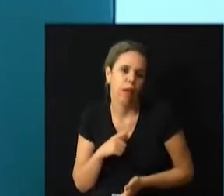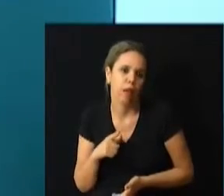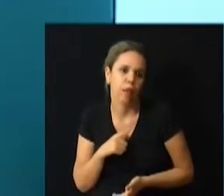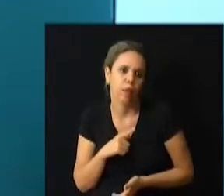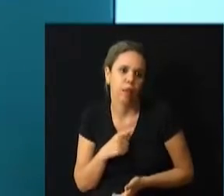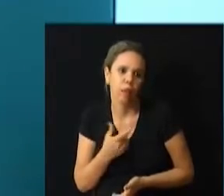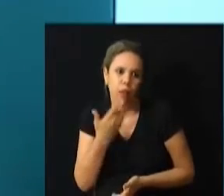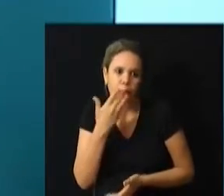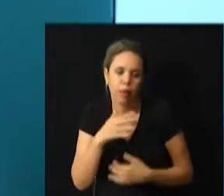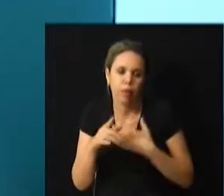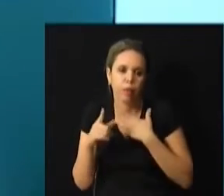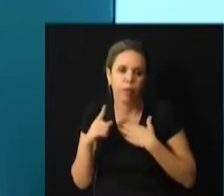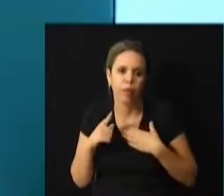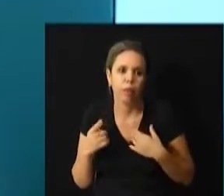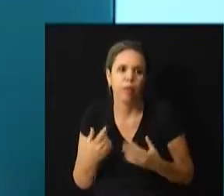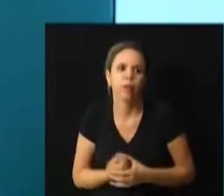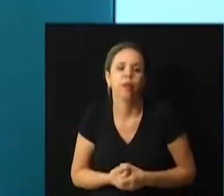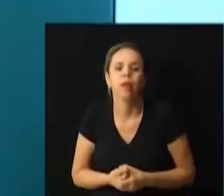aqueles vãos entre as